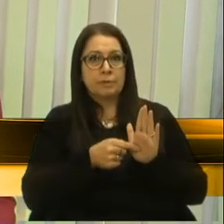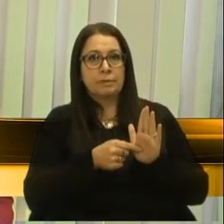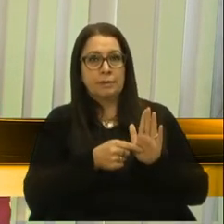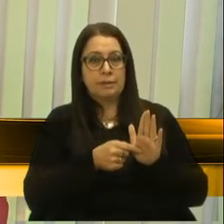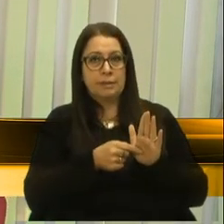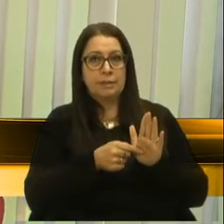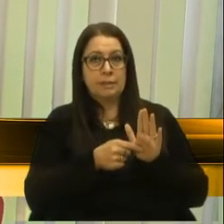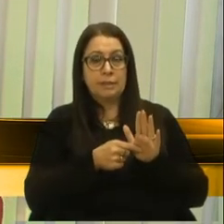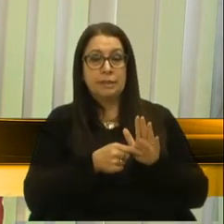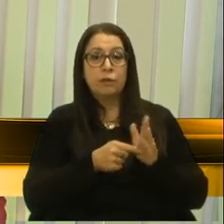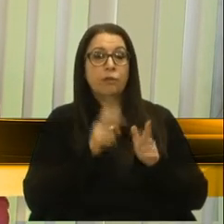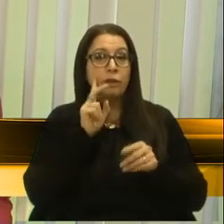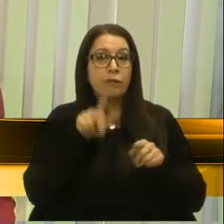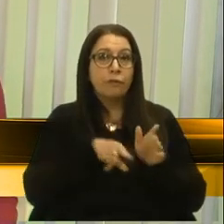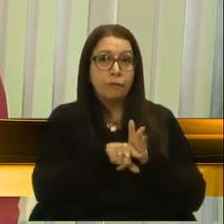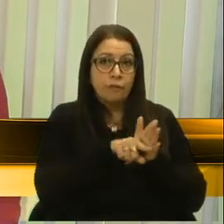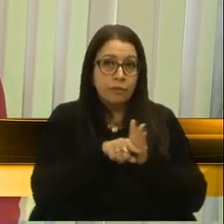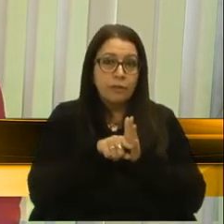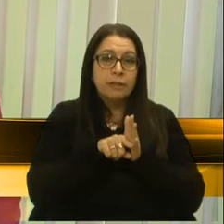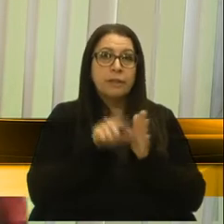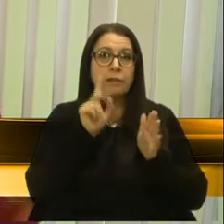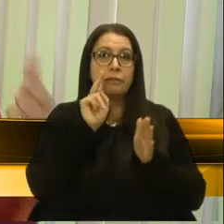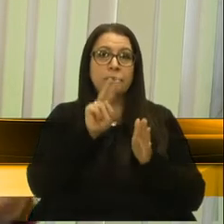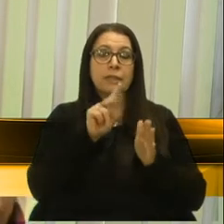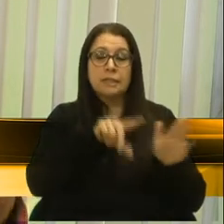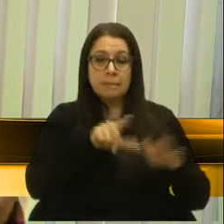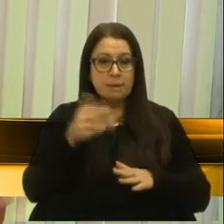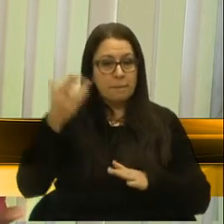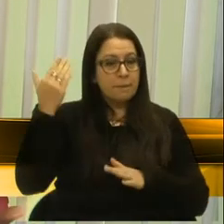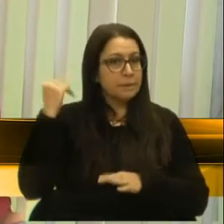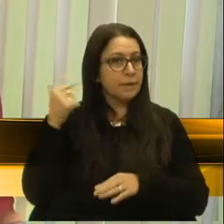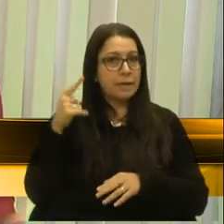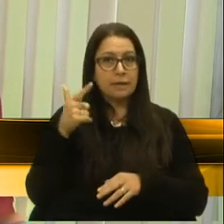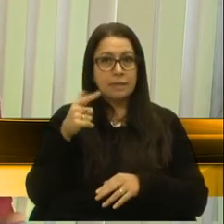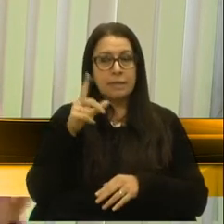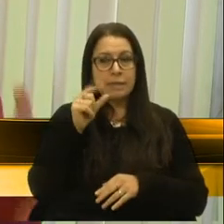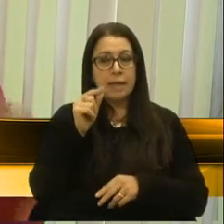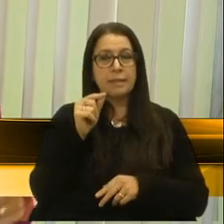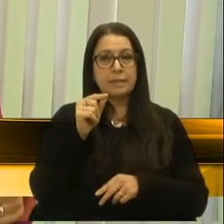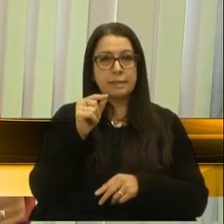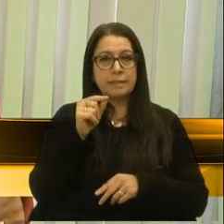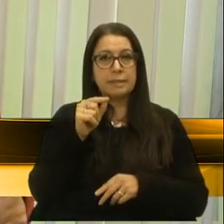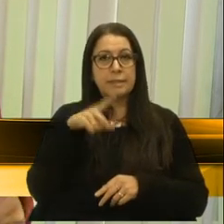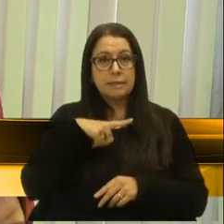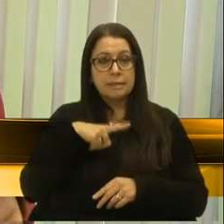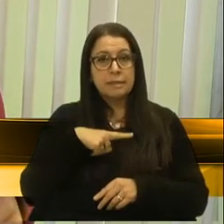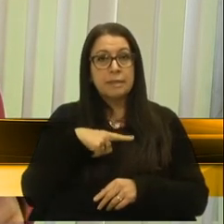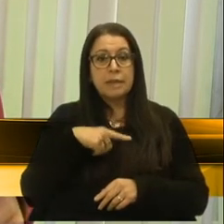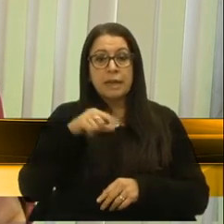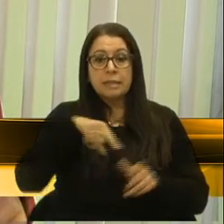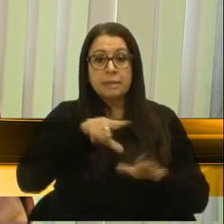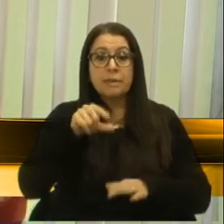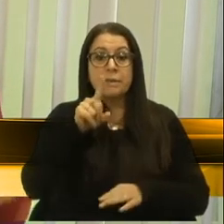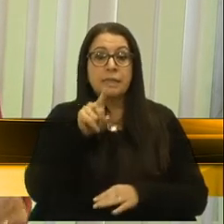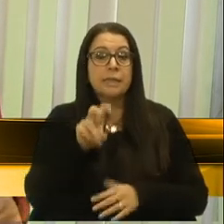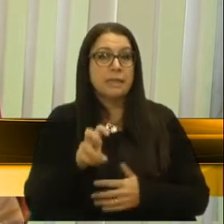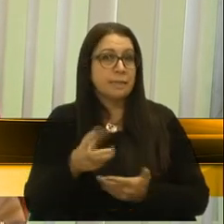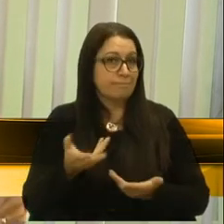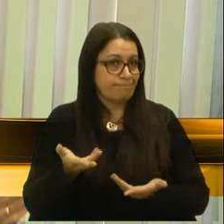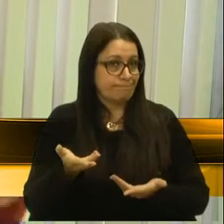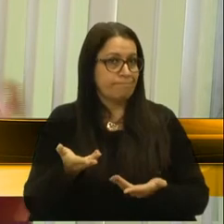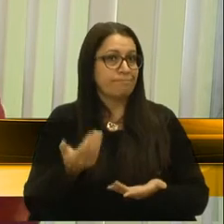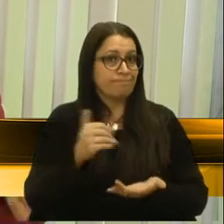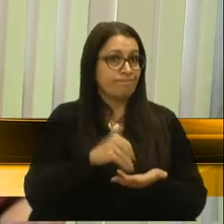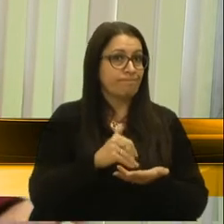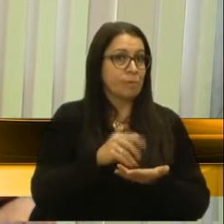estão sendo diagnosticados, a gente vai ver que, se na semana passada eram 10 casos por dia, nessa semana tem sido 15. No mínimo 15.